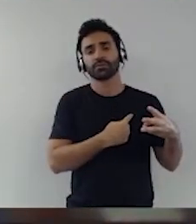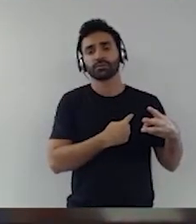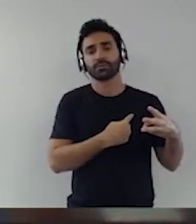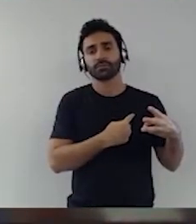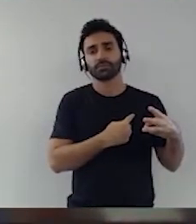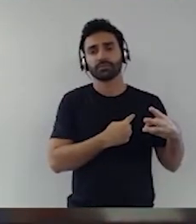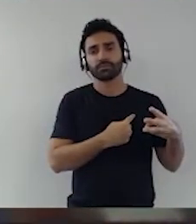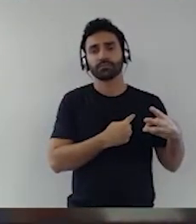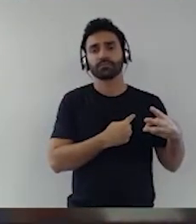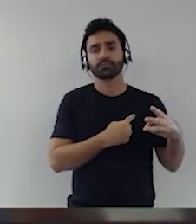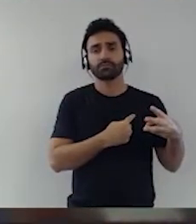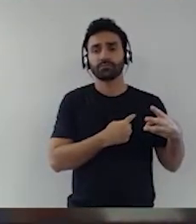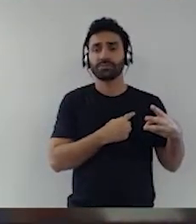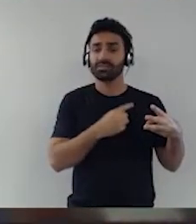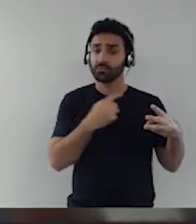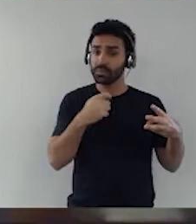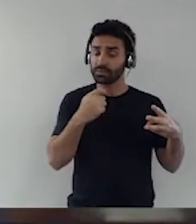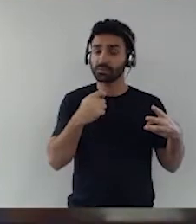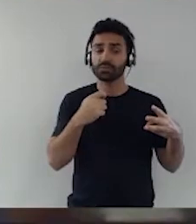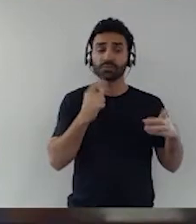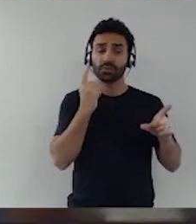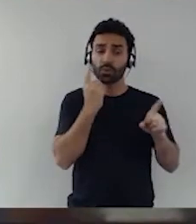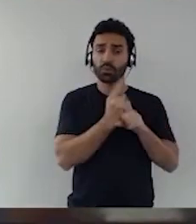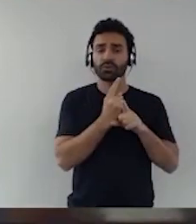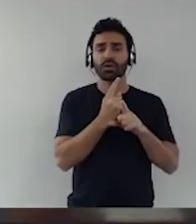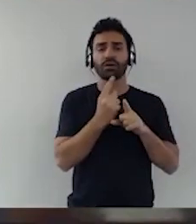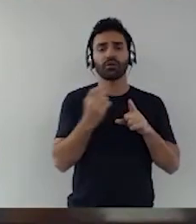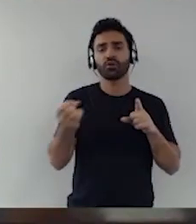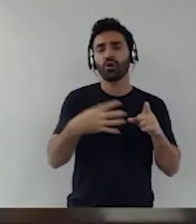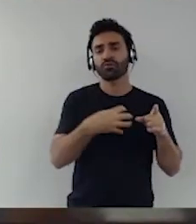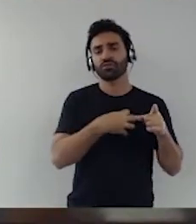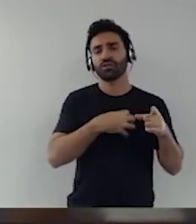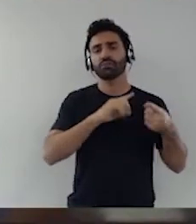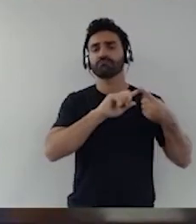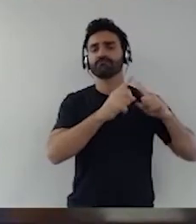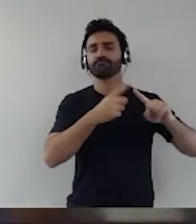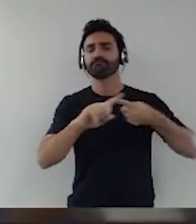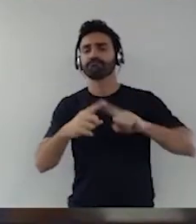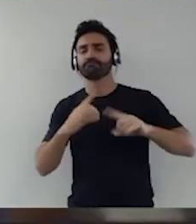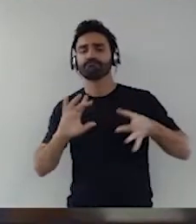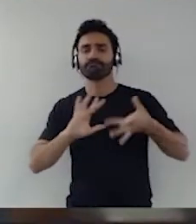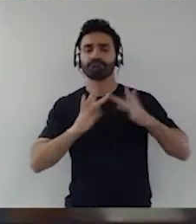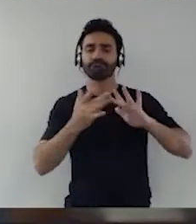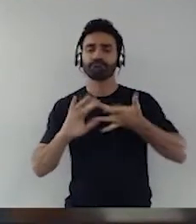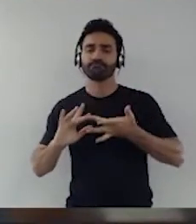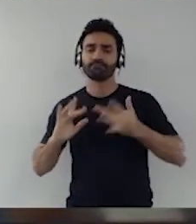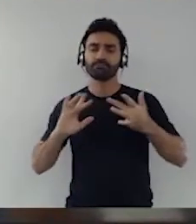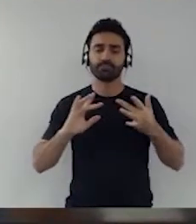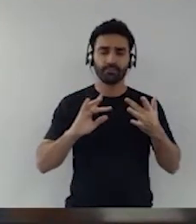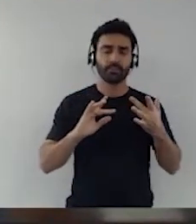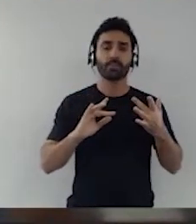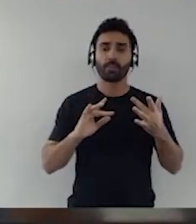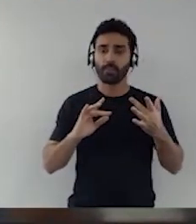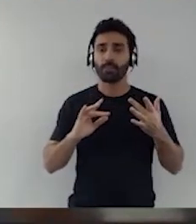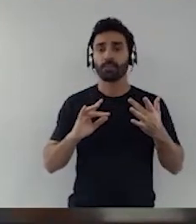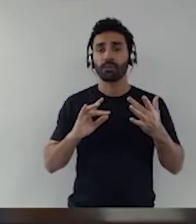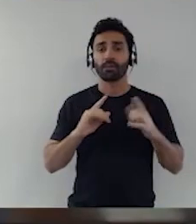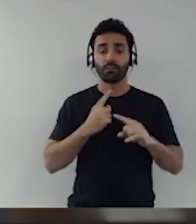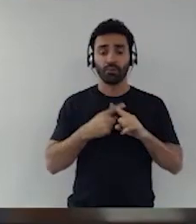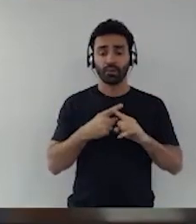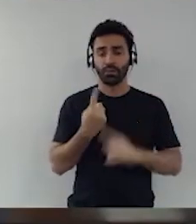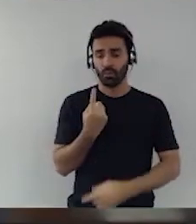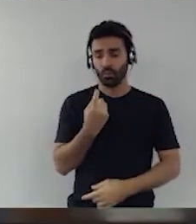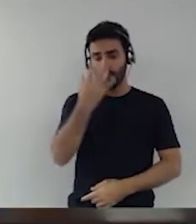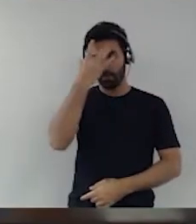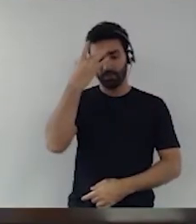concebermos nos territórios novas formas de articulação em rede. Ou seja, a ideia da ação